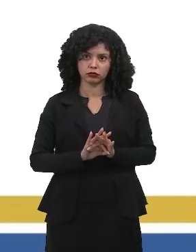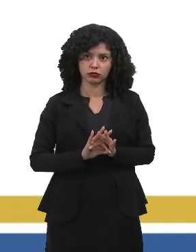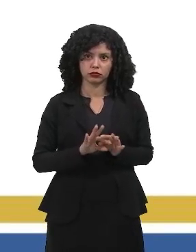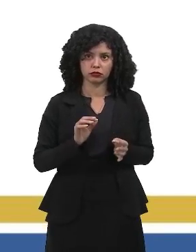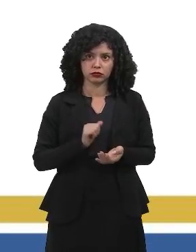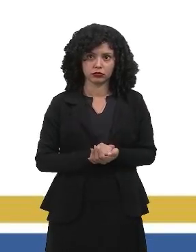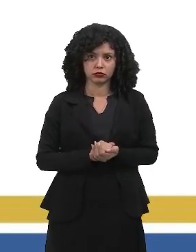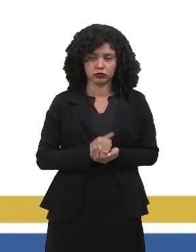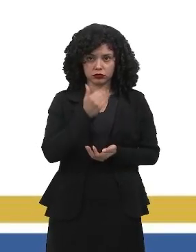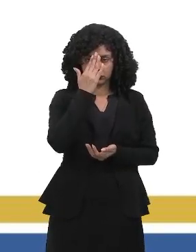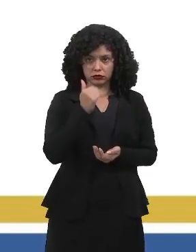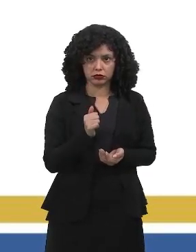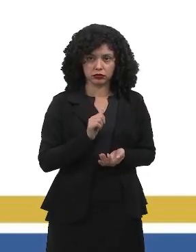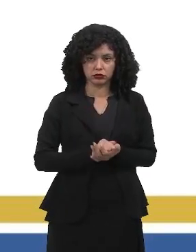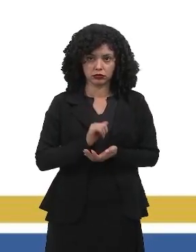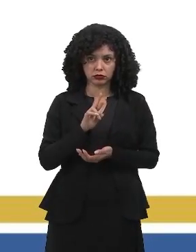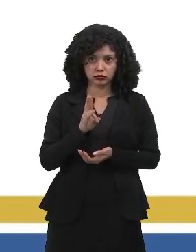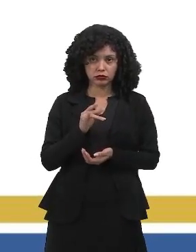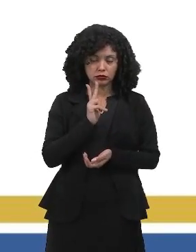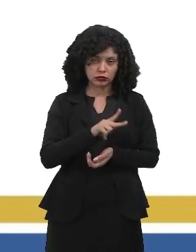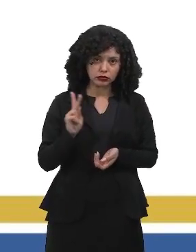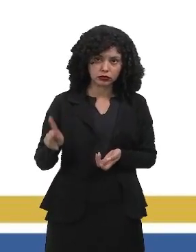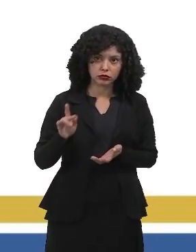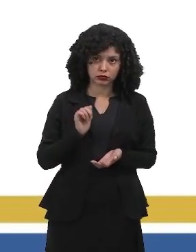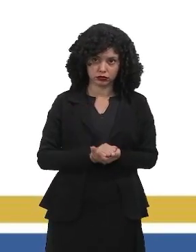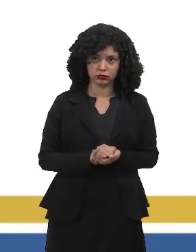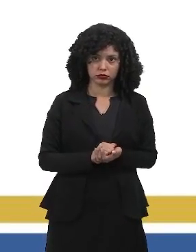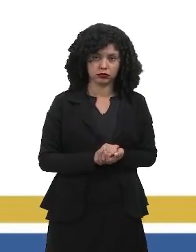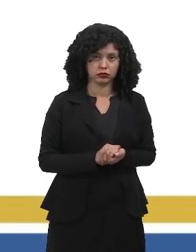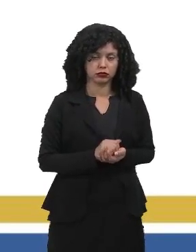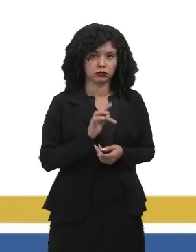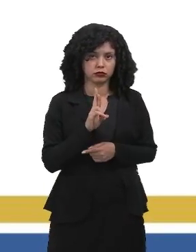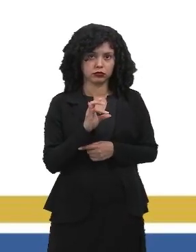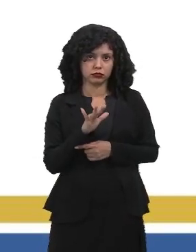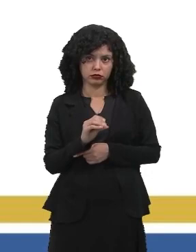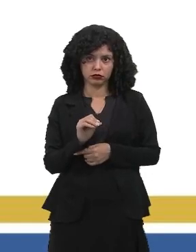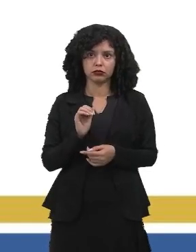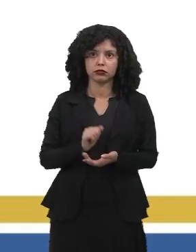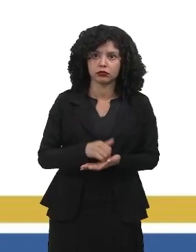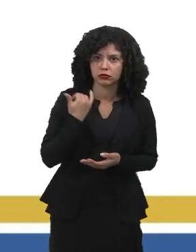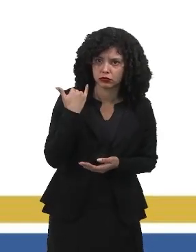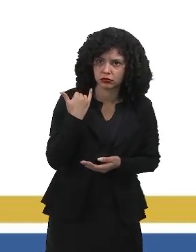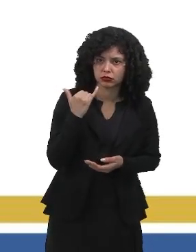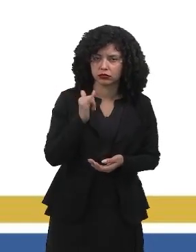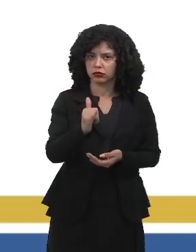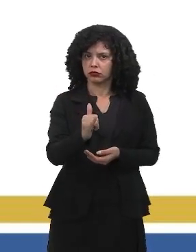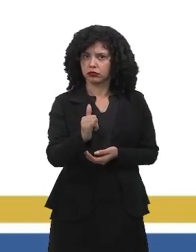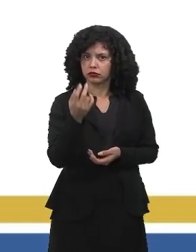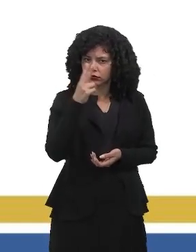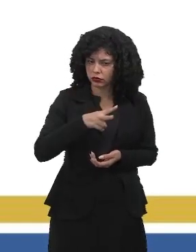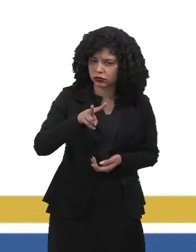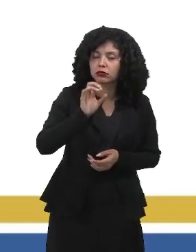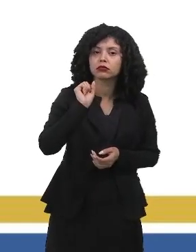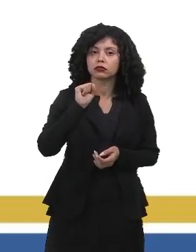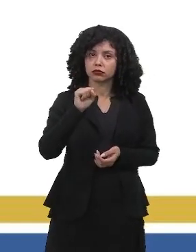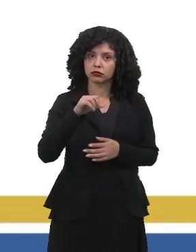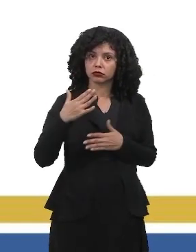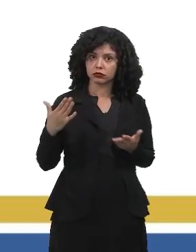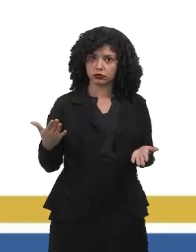arco-íris, para quem não sabe. Professor, mas tem raios eletromagnéticos que não é visível?